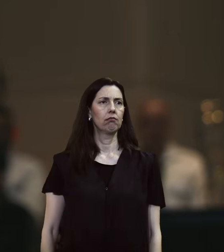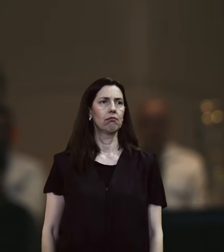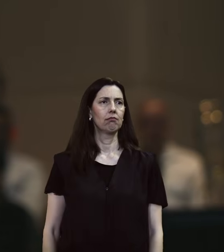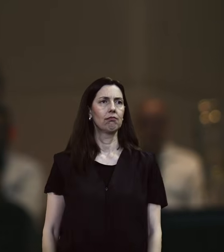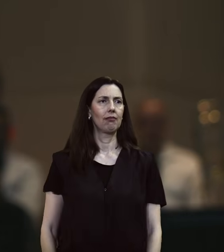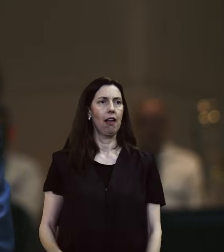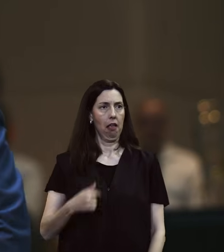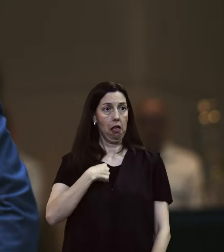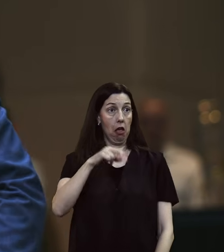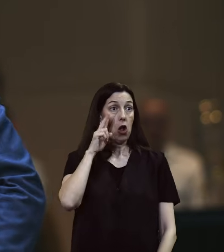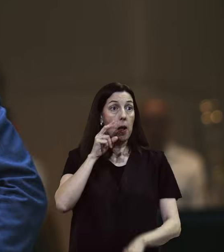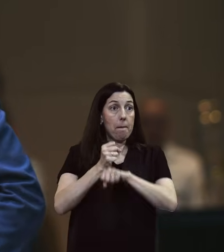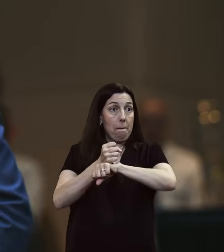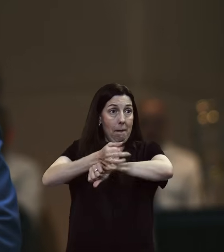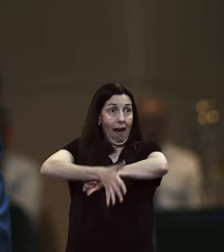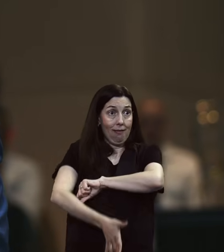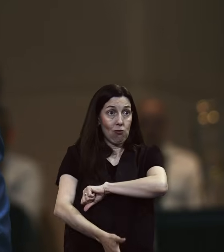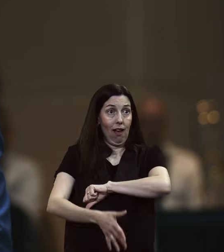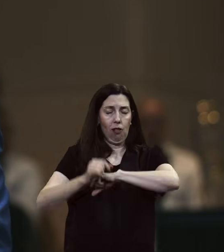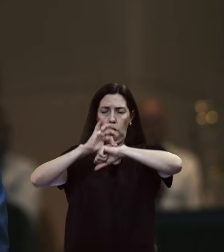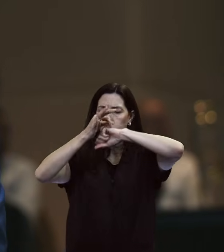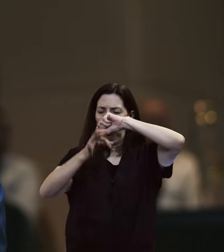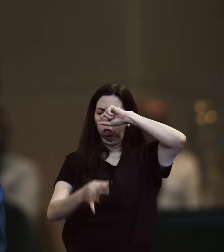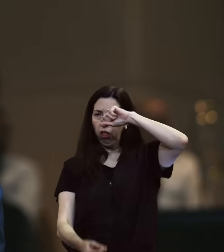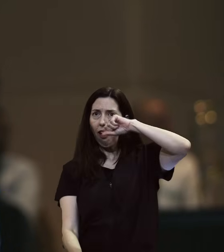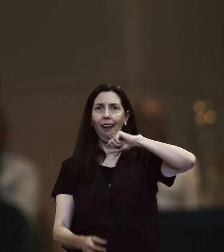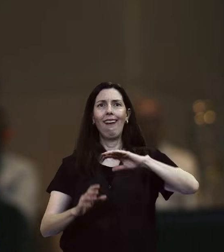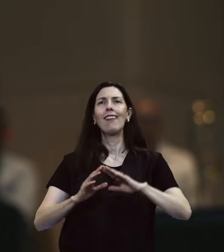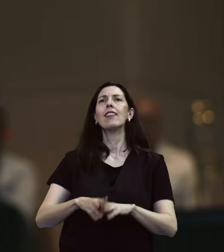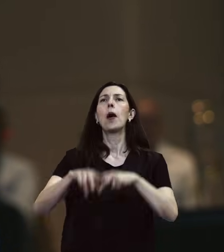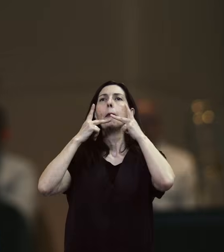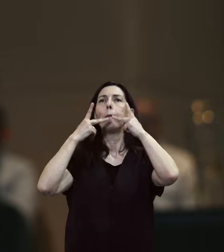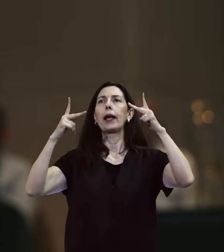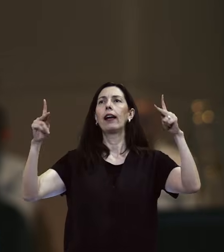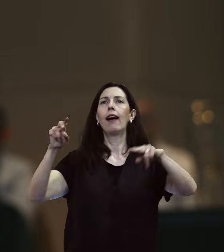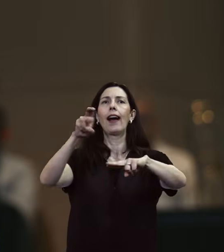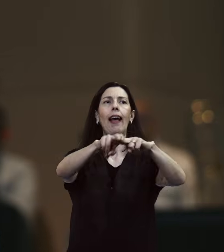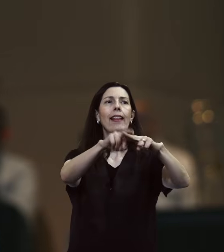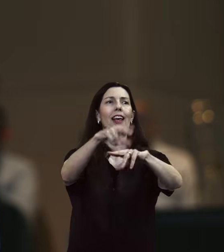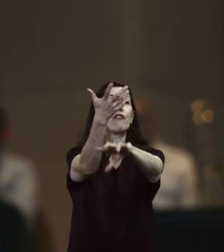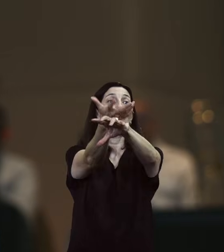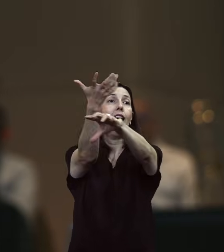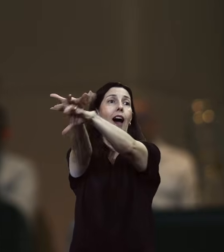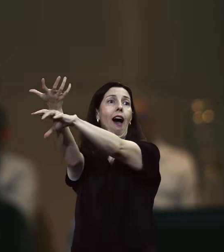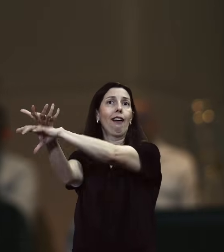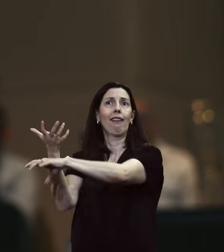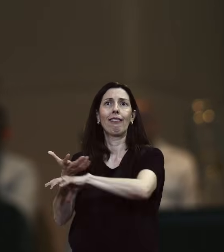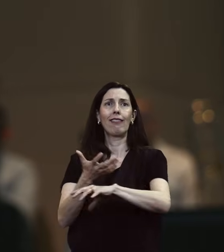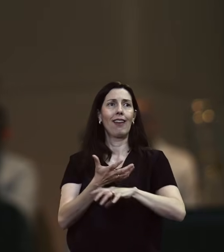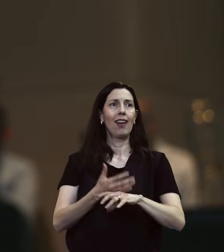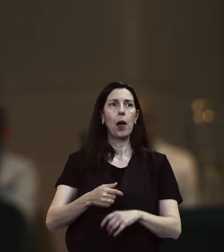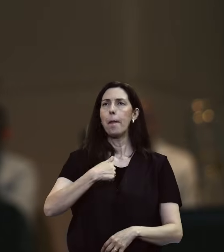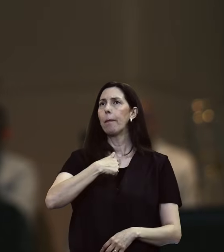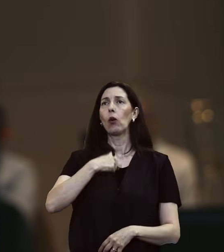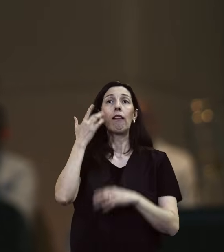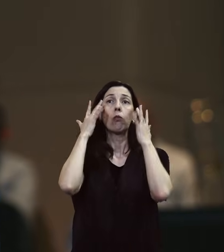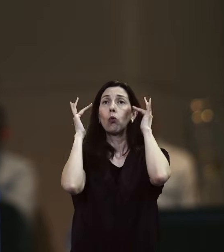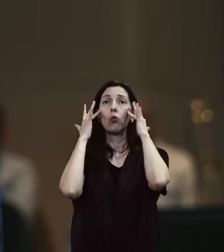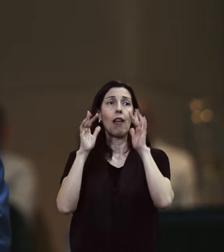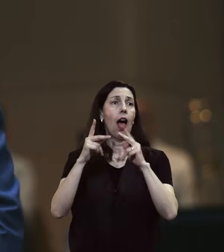E eu lembro que eu passei aquela madrugada pregando para as cadeiras vazias, porque eu não sabia